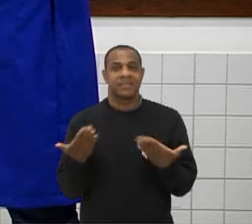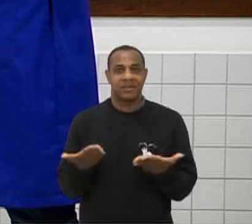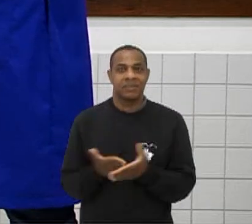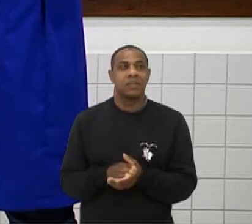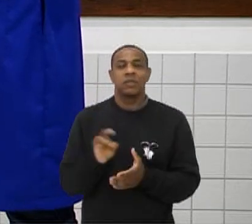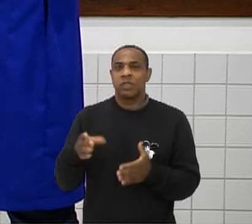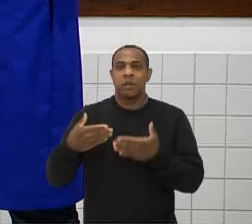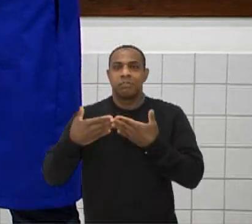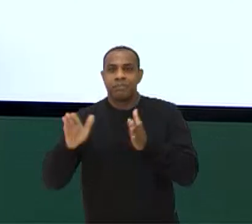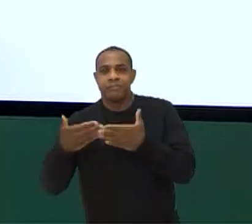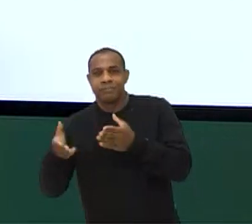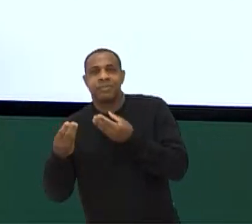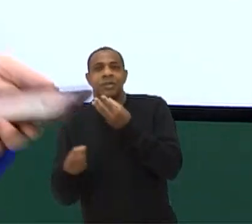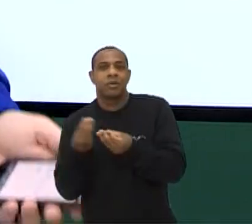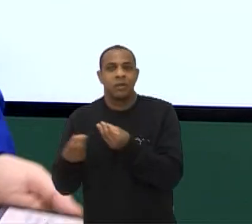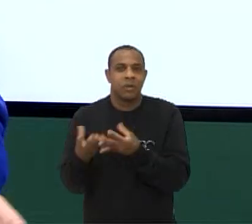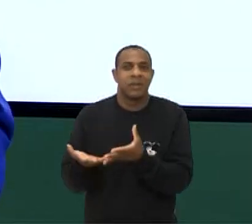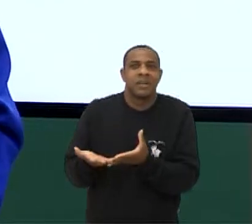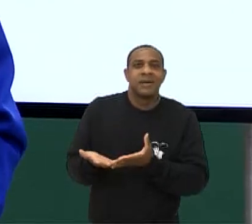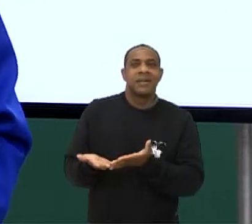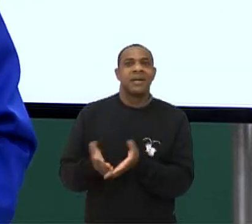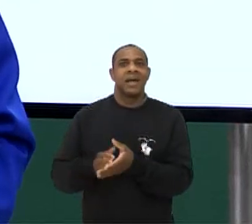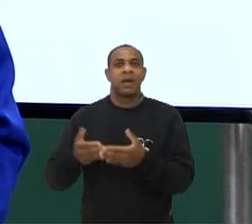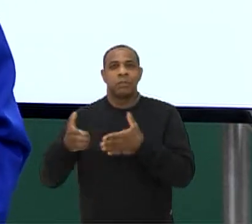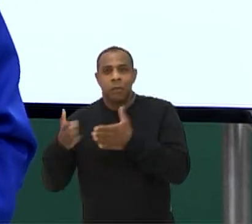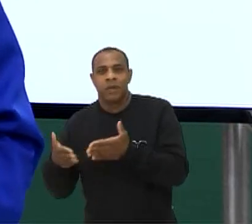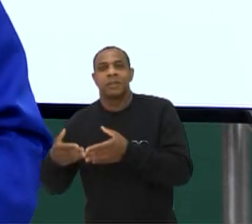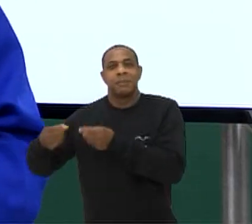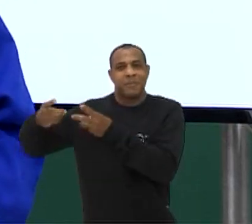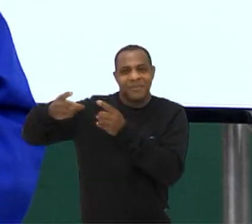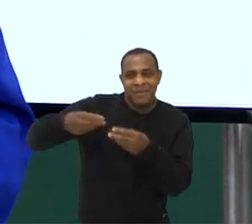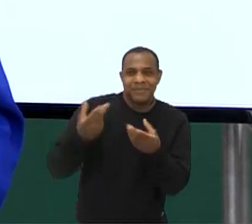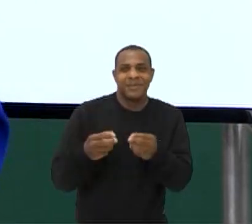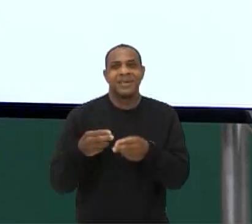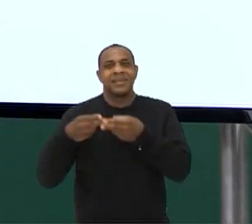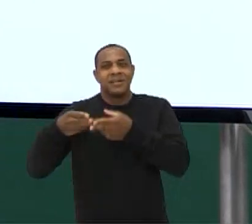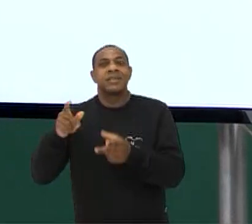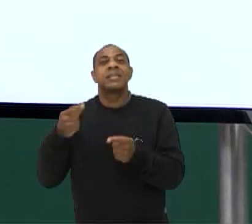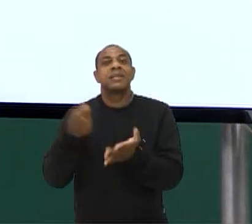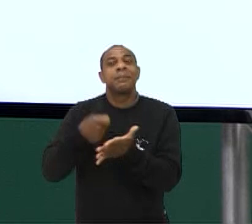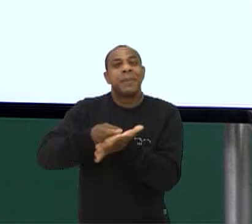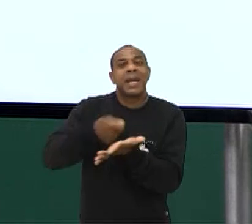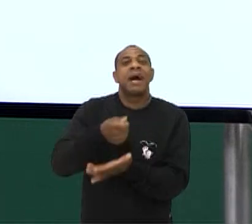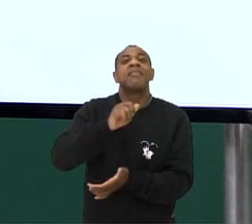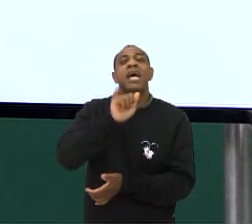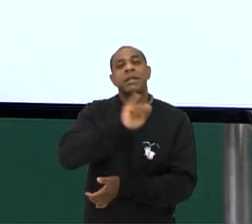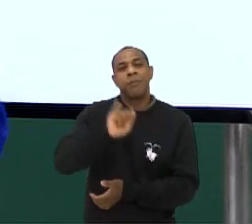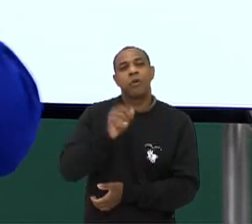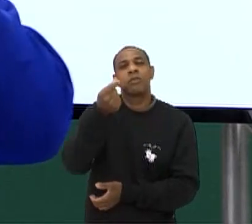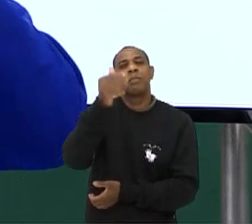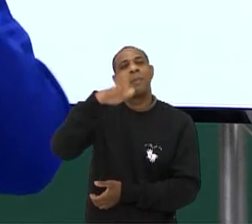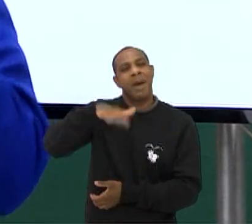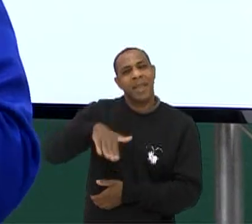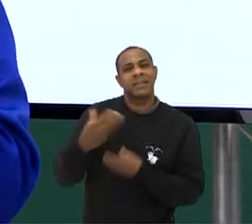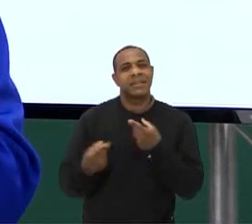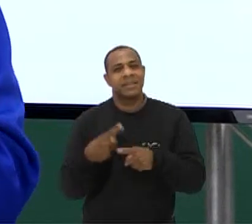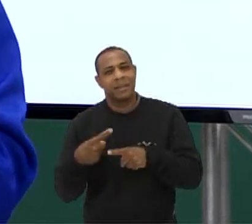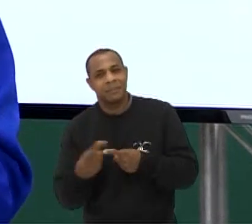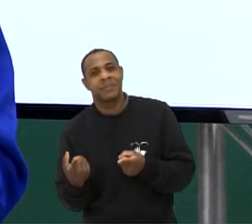foi aberto os produtos, os portos brasileiros aos produtos ingleses, como elas pagavam um imposto muito baixo. Vamos lembrar que a Inglaterra